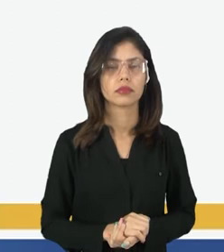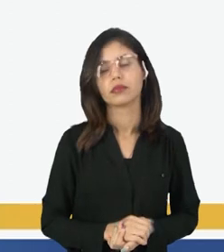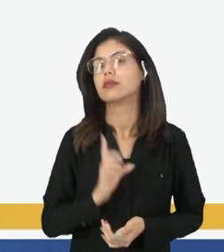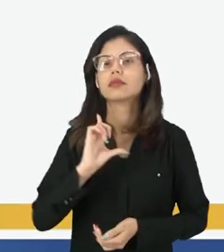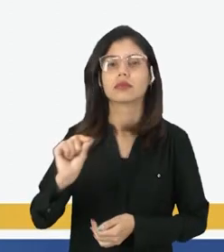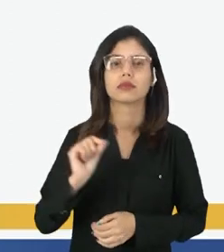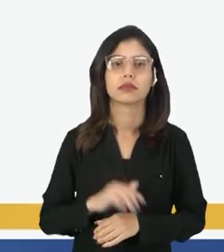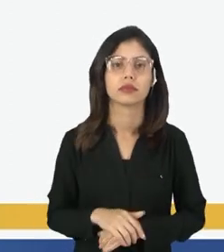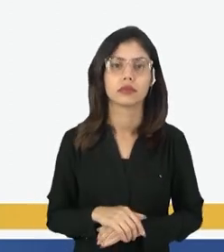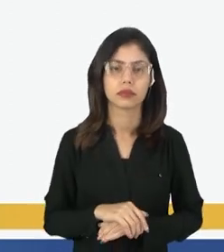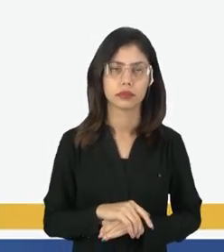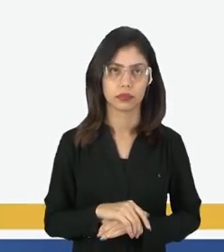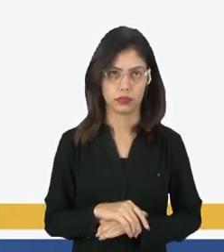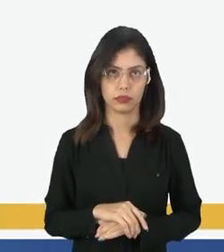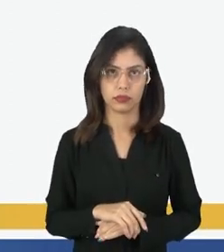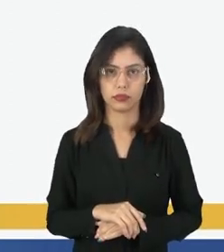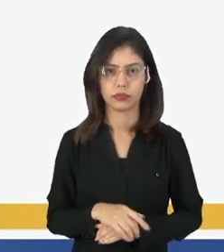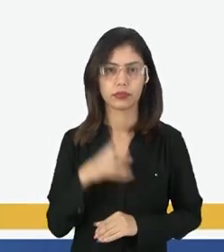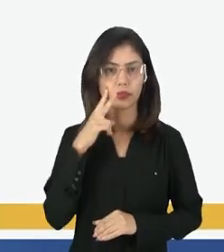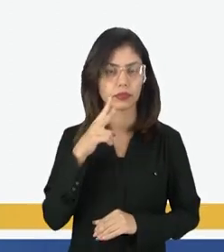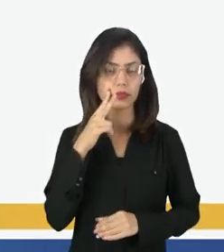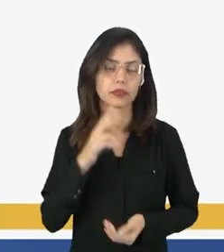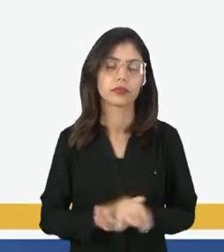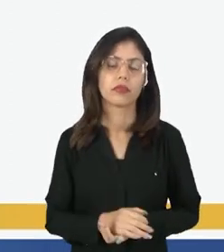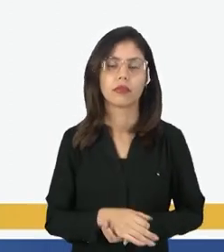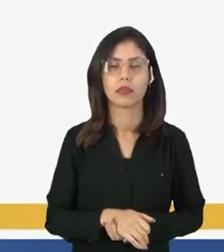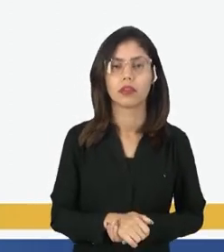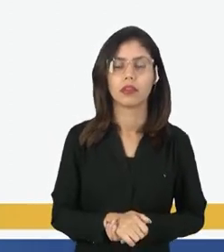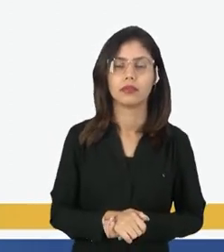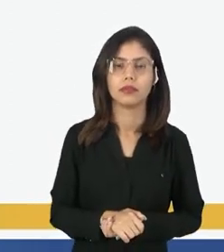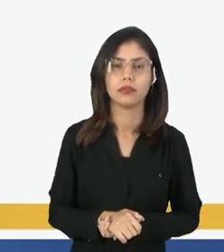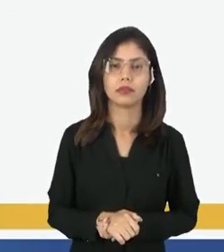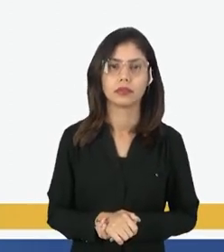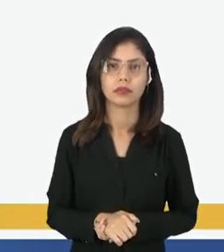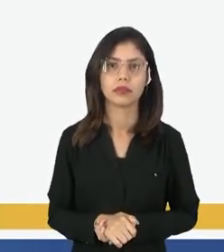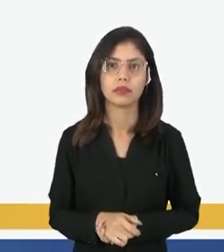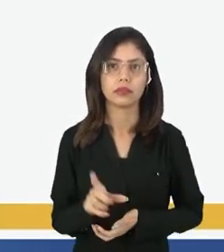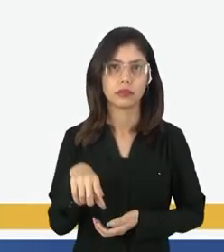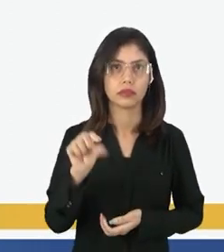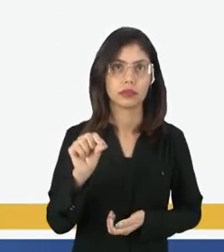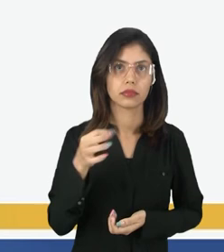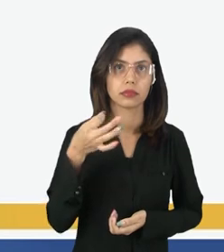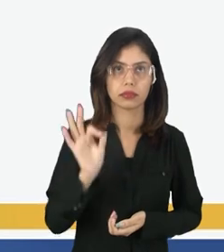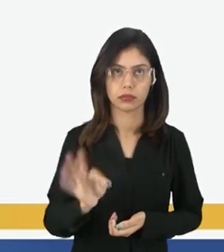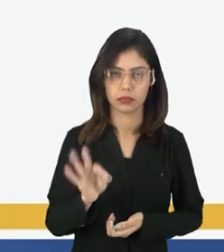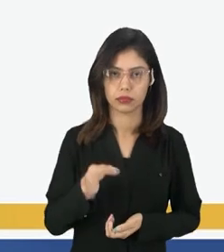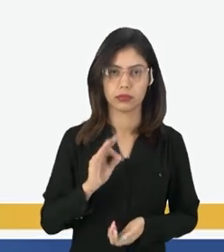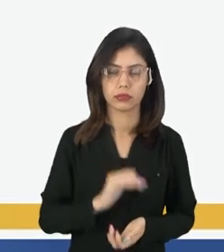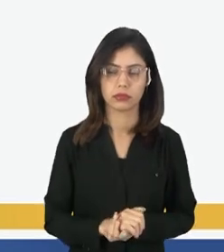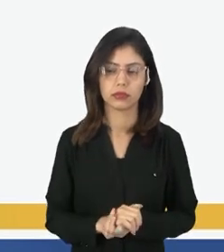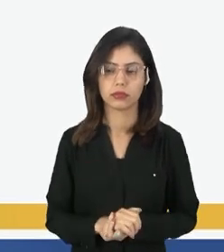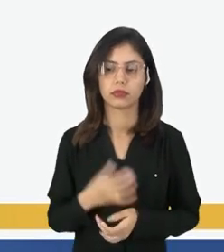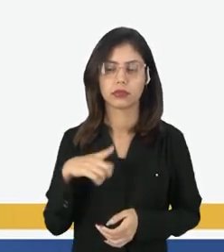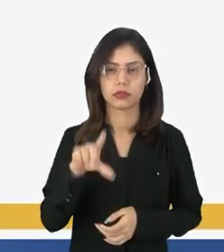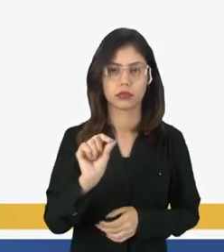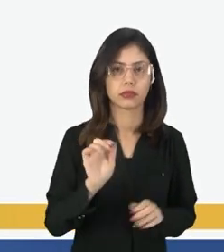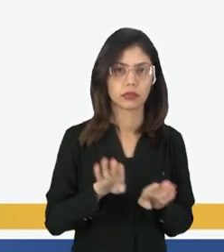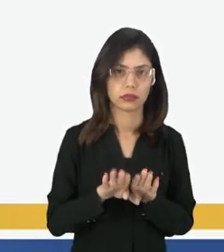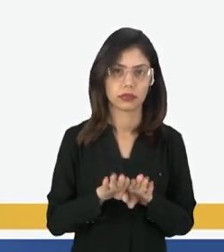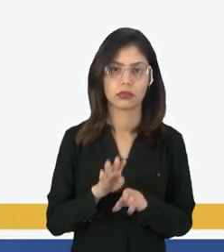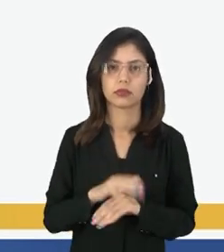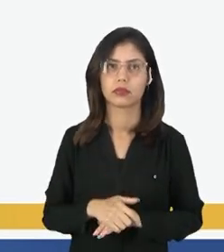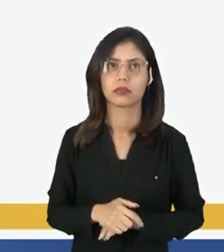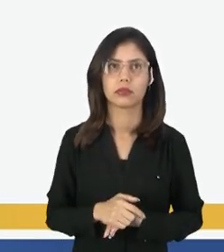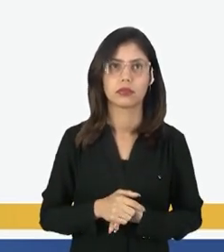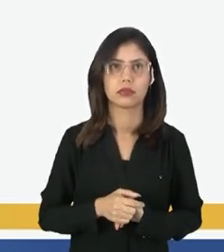saindo da Viola Onde estava escondido então estiver aí as opções possíveis de escolha tá bom De acordo com que você escolheu aí